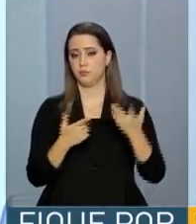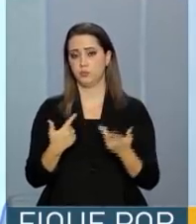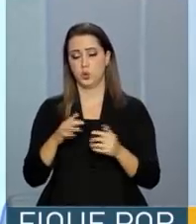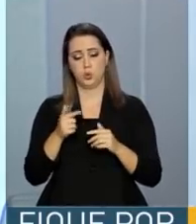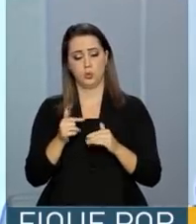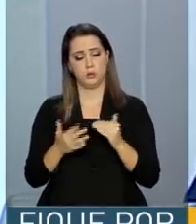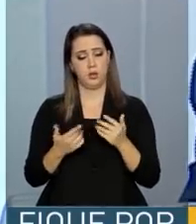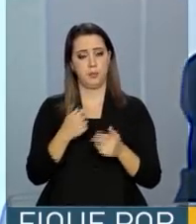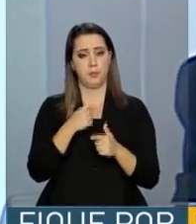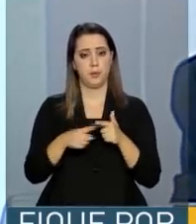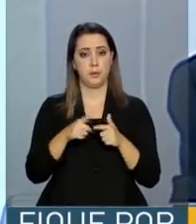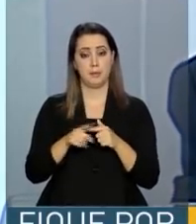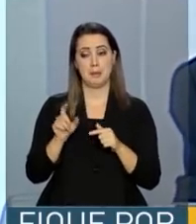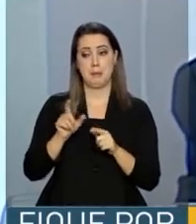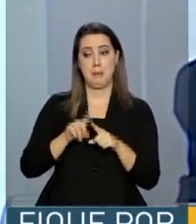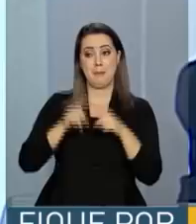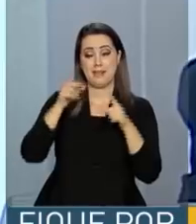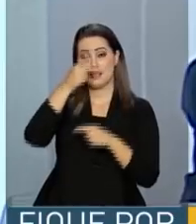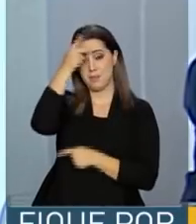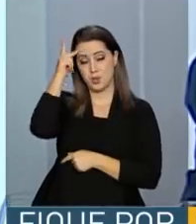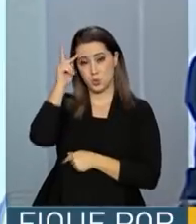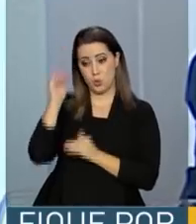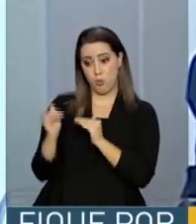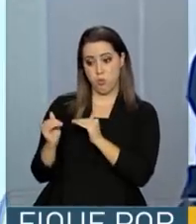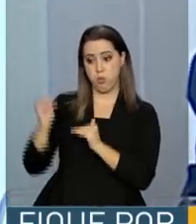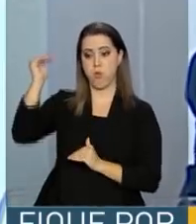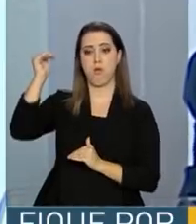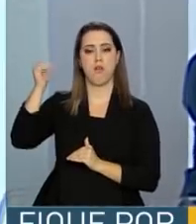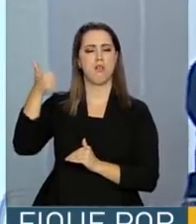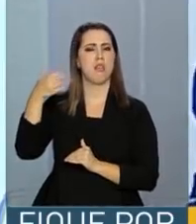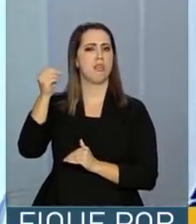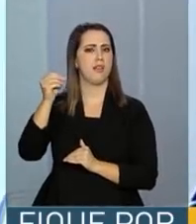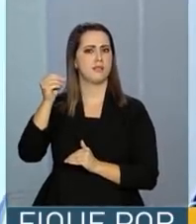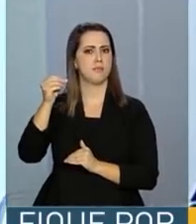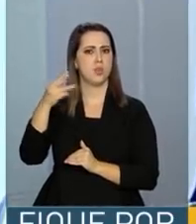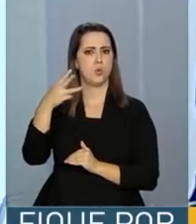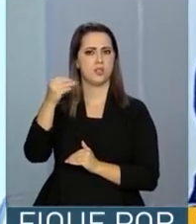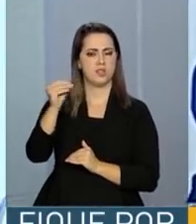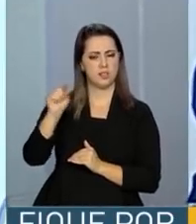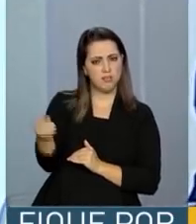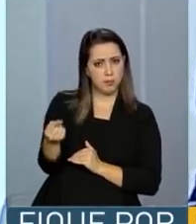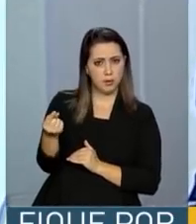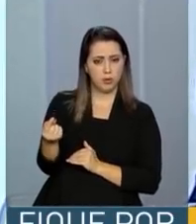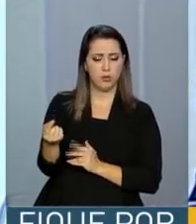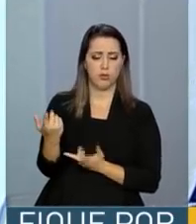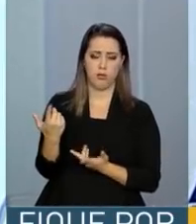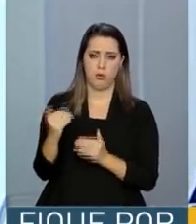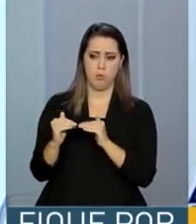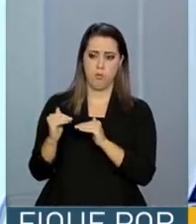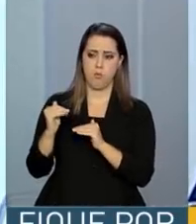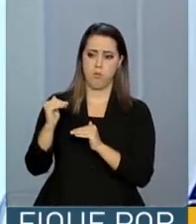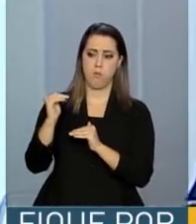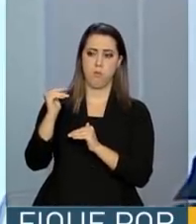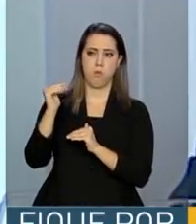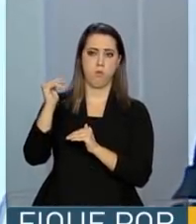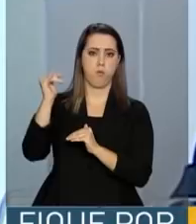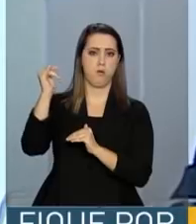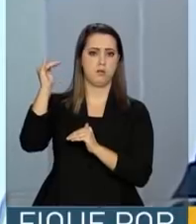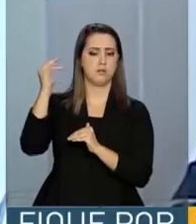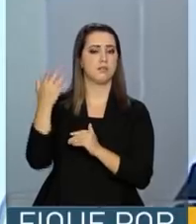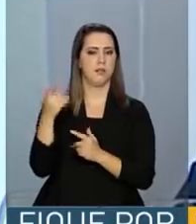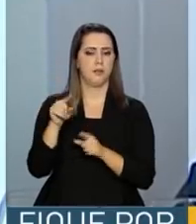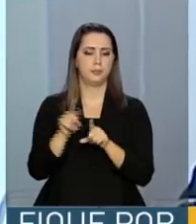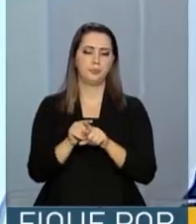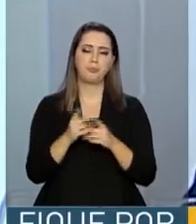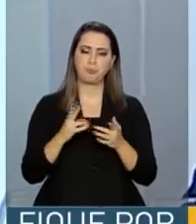30 mil e vai ter que fazer uma previdência complementar se ele quiser aposentar se por que não significa a reforma que